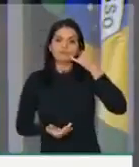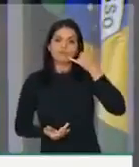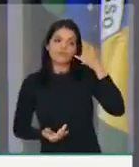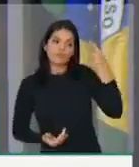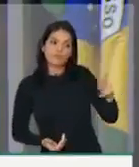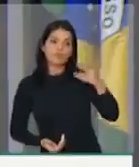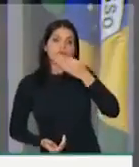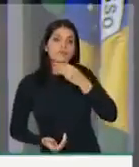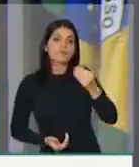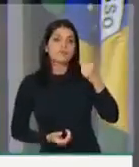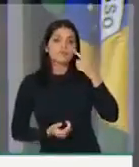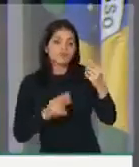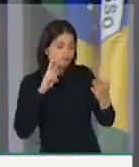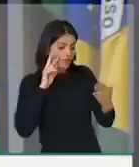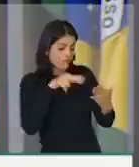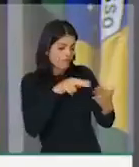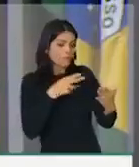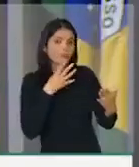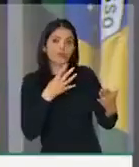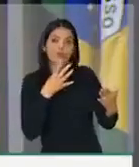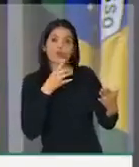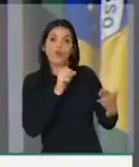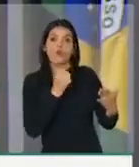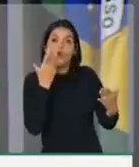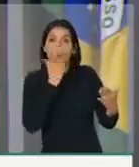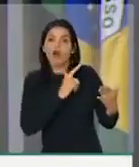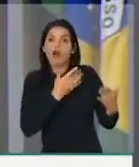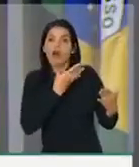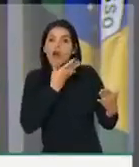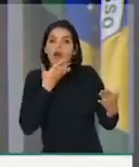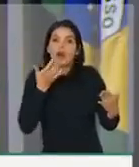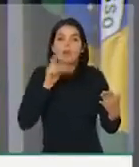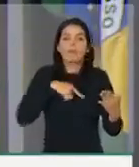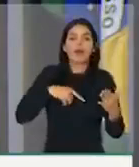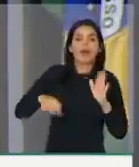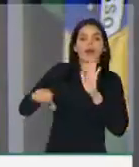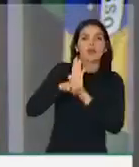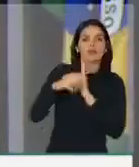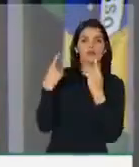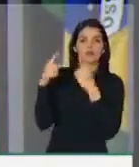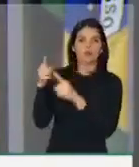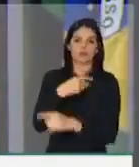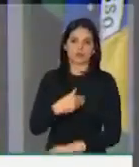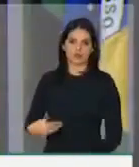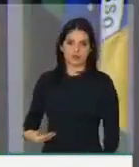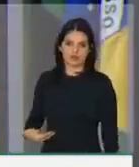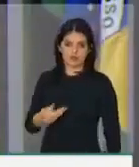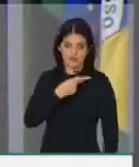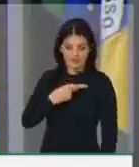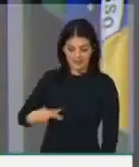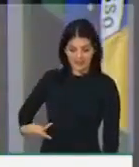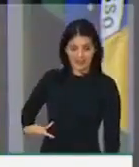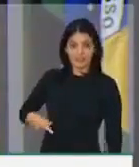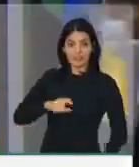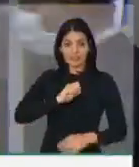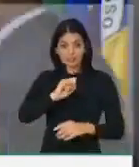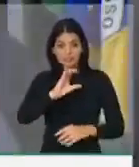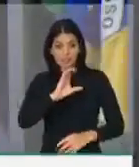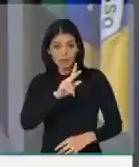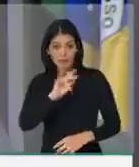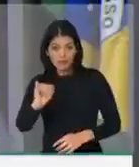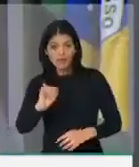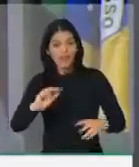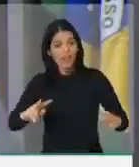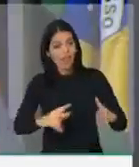celular dele para ver se conseguem algum elemento para incriminar o presidente Mas se a sempre fosse séria se esse